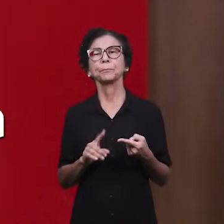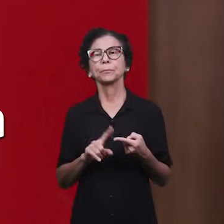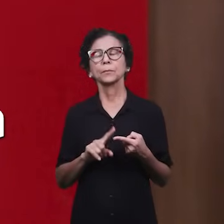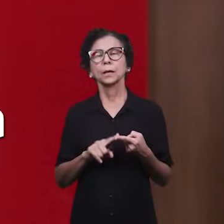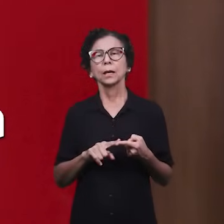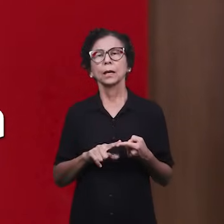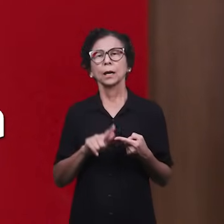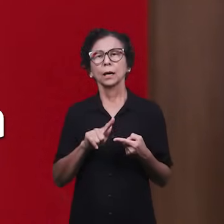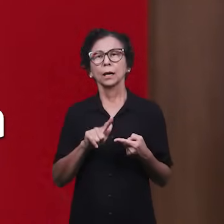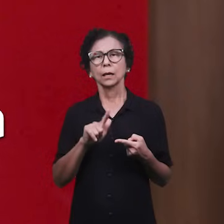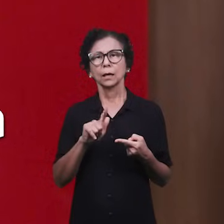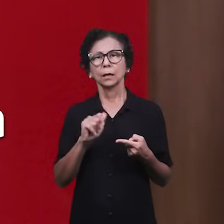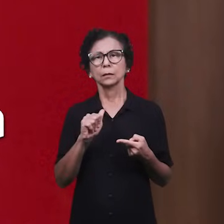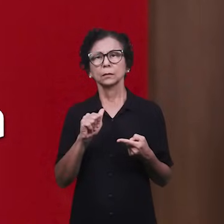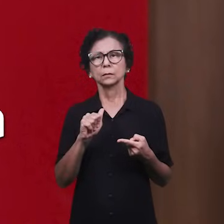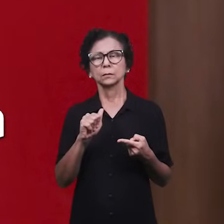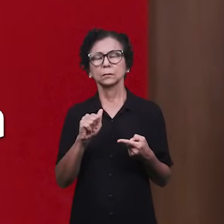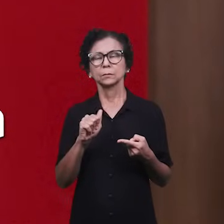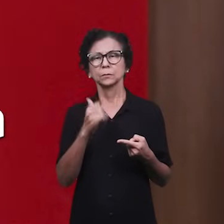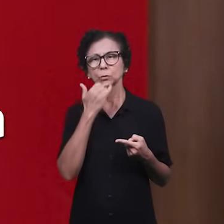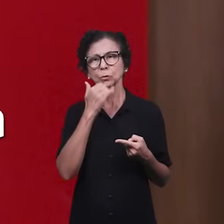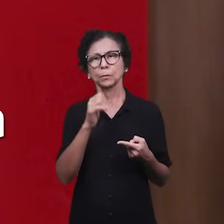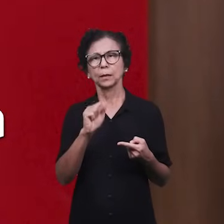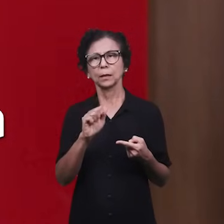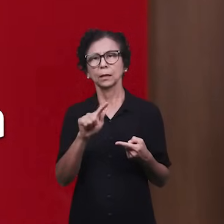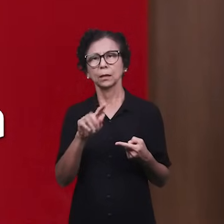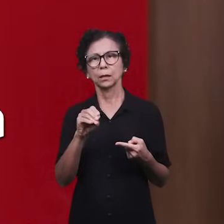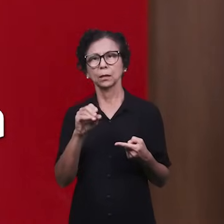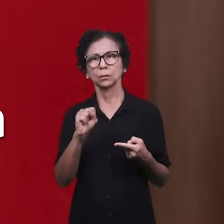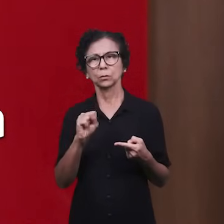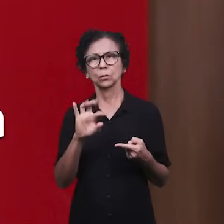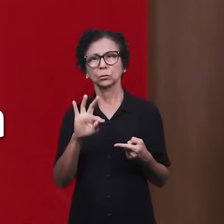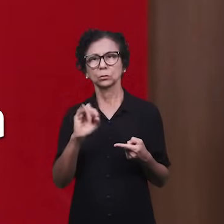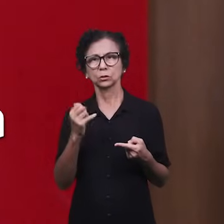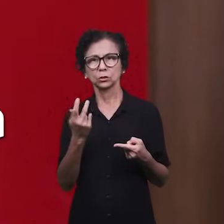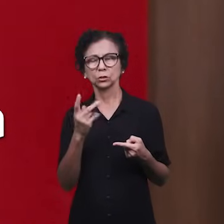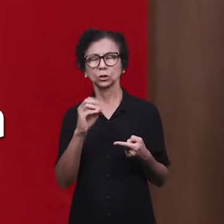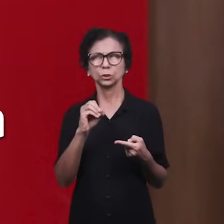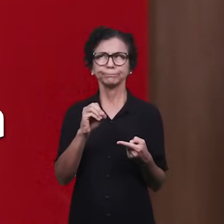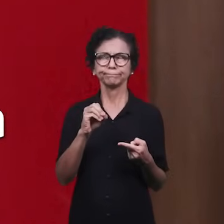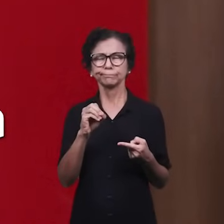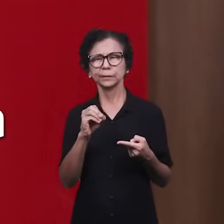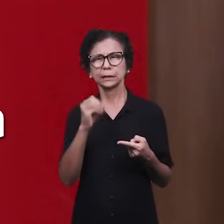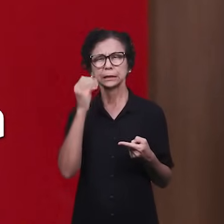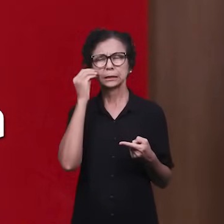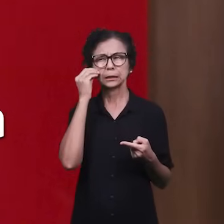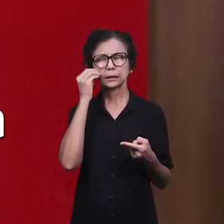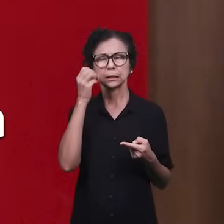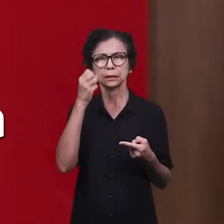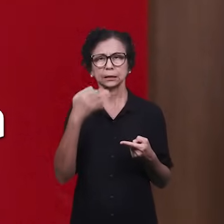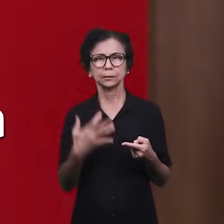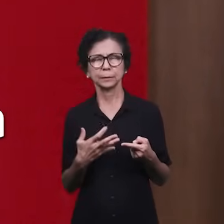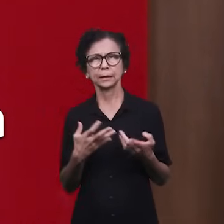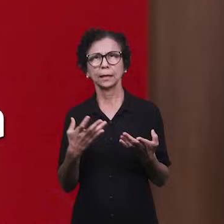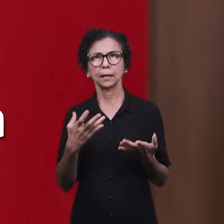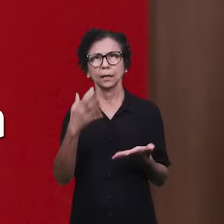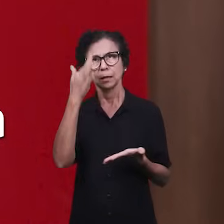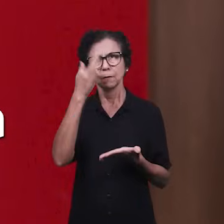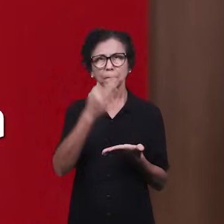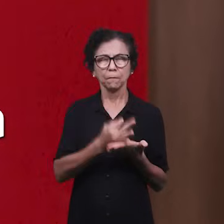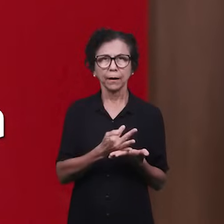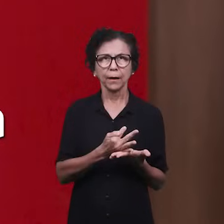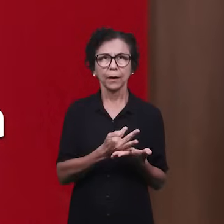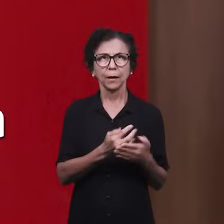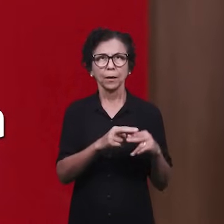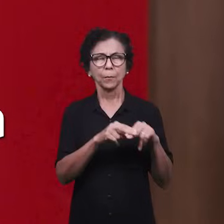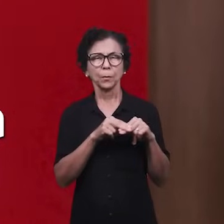tentou exatamente unir a fé com a filosofia, ou seja, tentar explicar a fé com